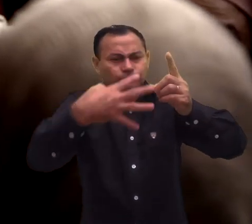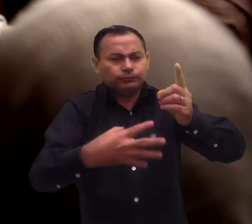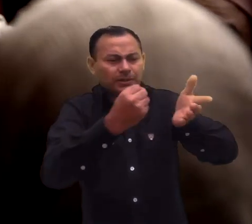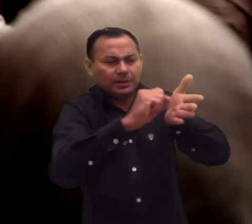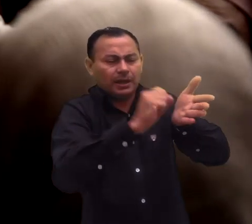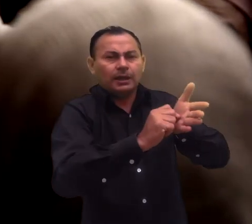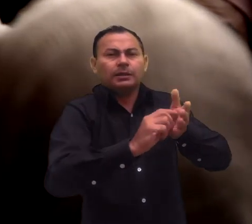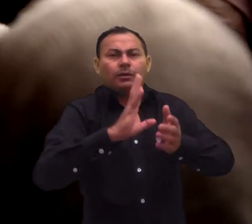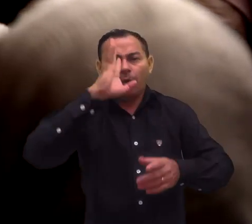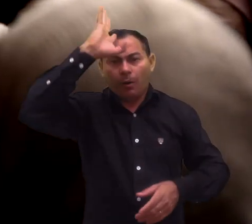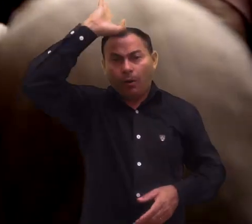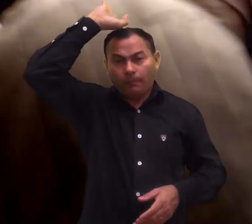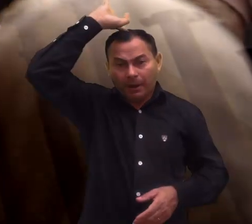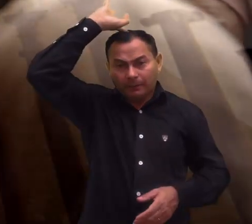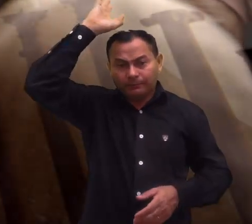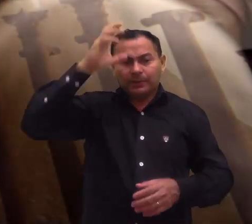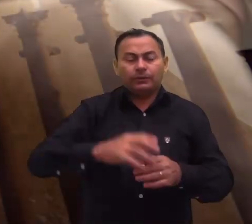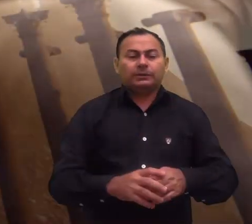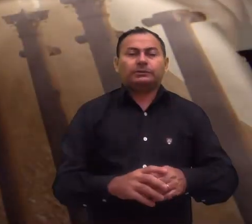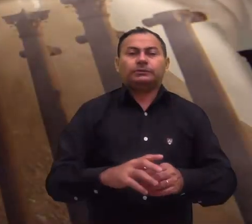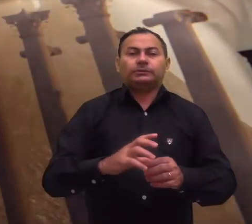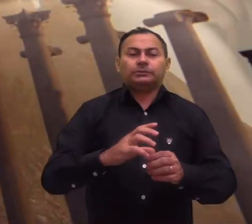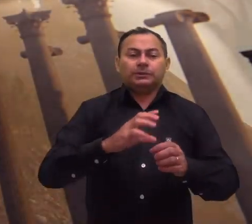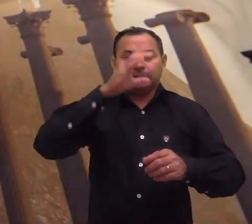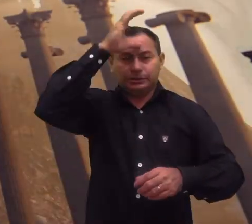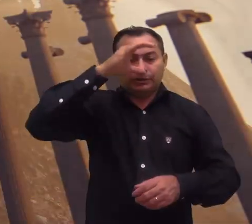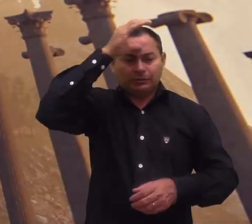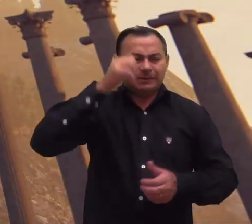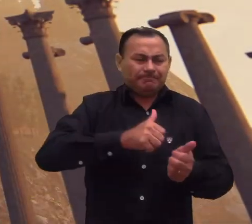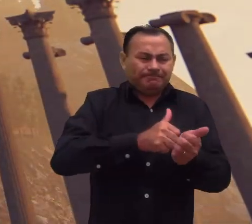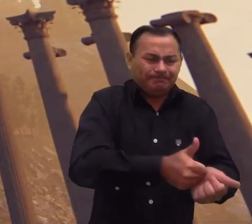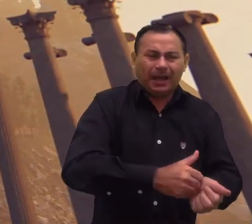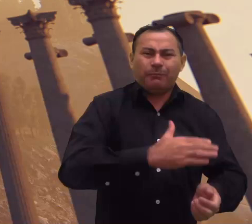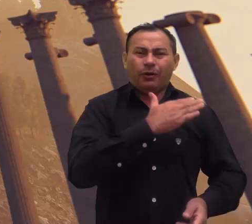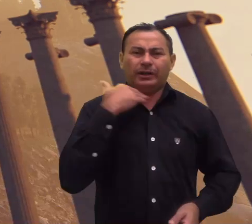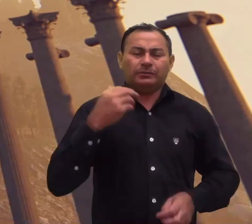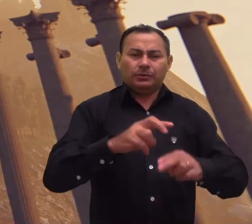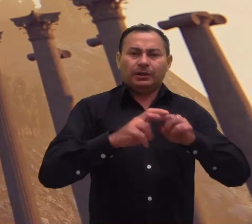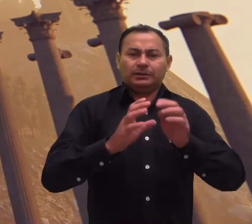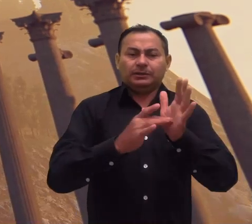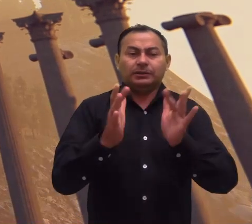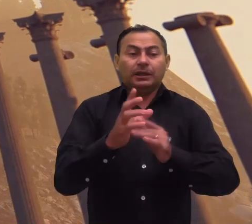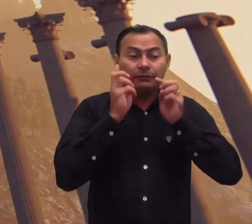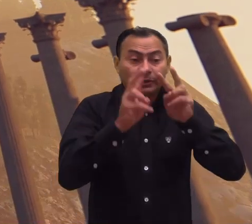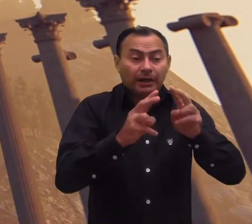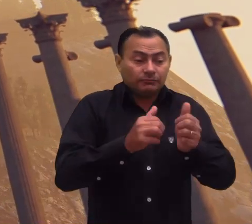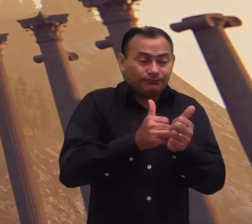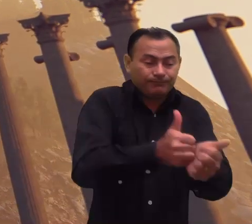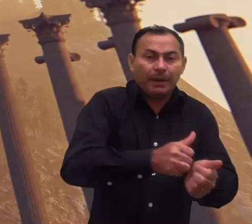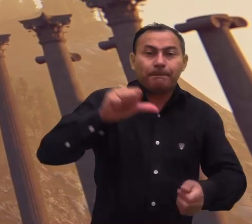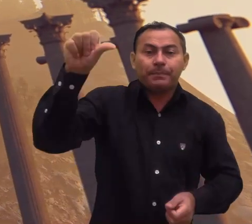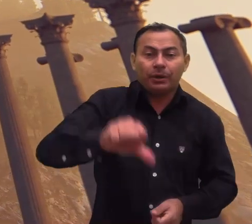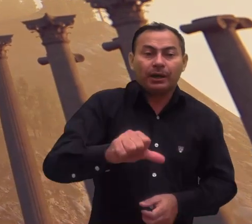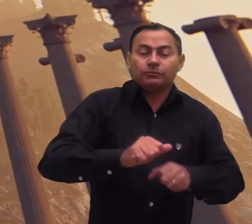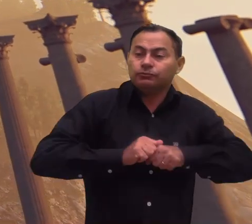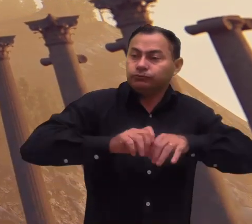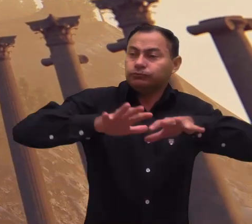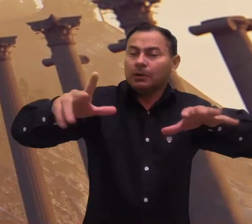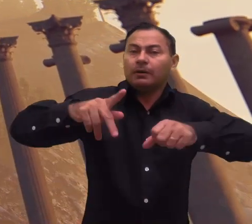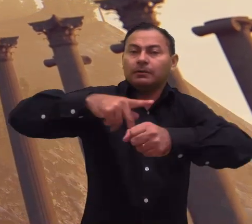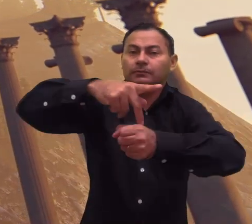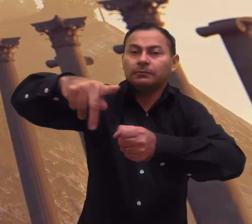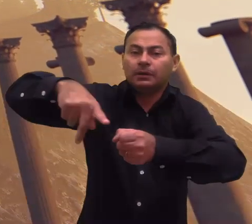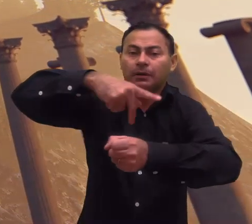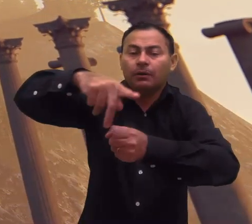estava escrevendo de Roma, onde os cristãos estavam sendo perseguidos. Ele sabia que a perseguição iria piorar e se